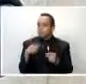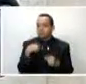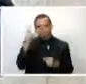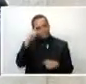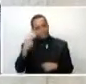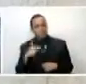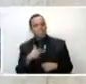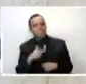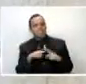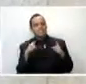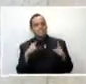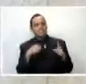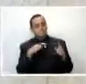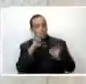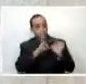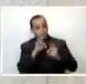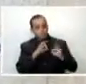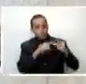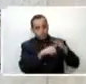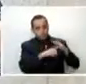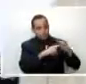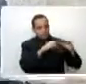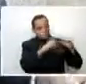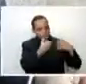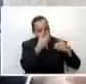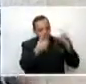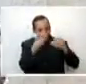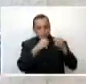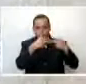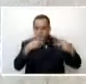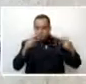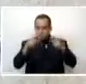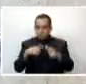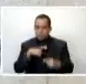de revitalização das feiras, mas culpou a falta de orçamento pela não execução.